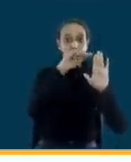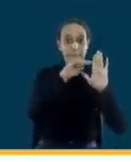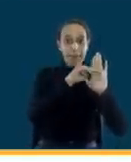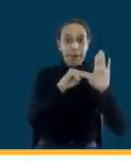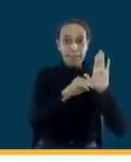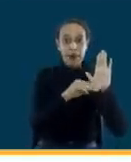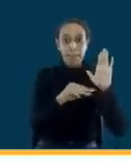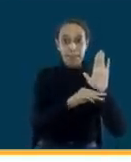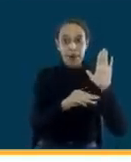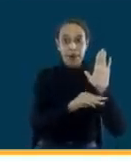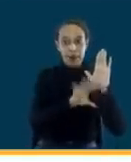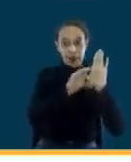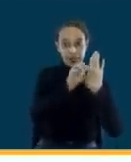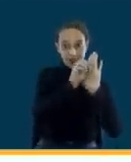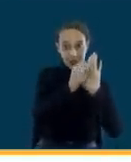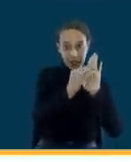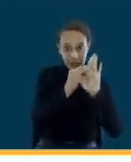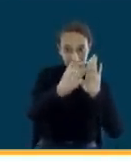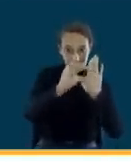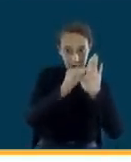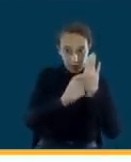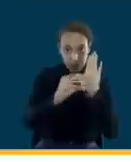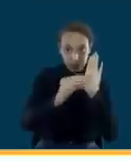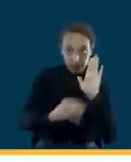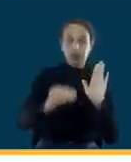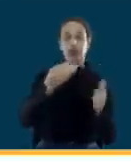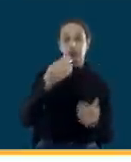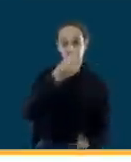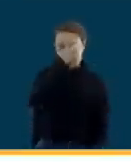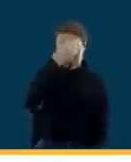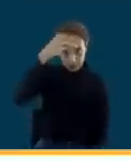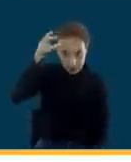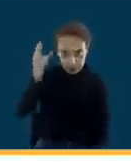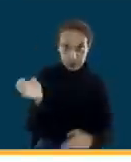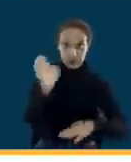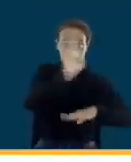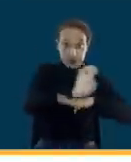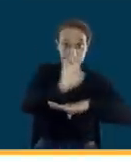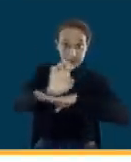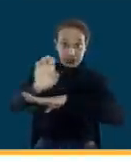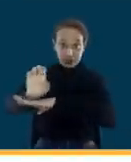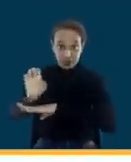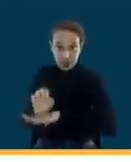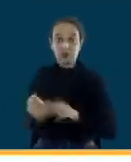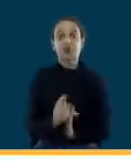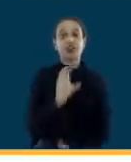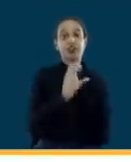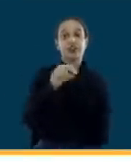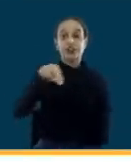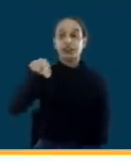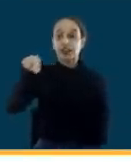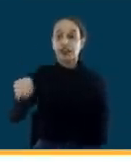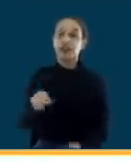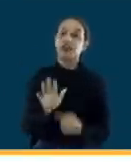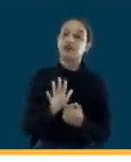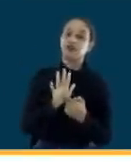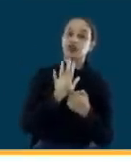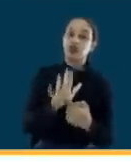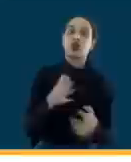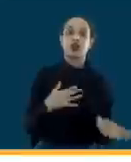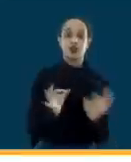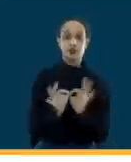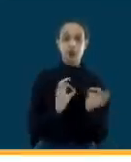estados. A CNM havia feito já uma previsão. A CNM argumenta que a previsão que ela fez para os municípios